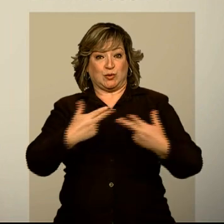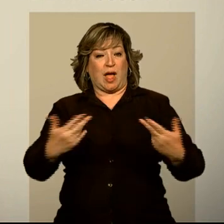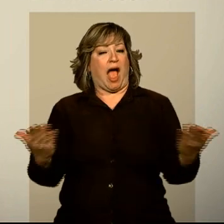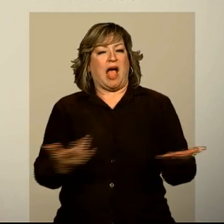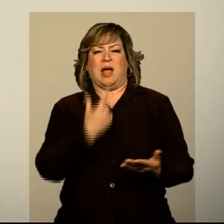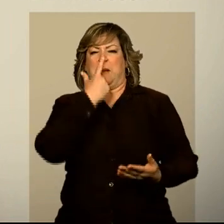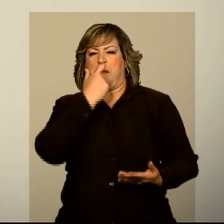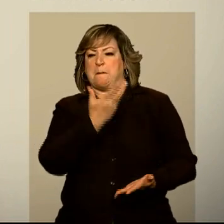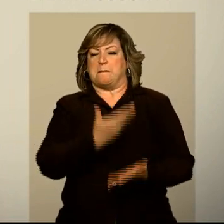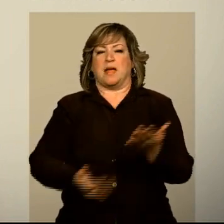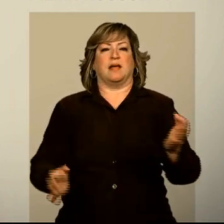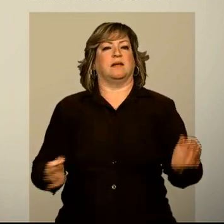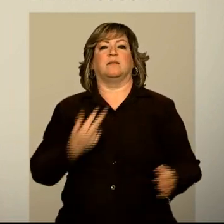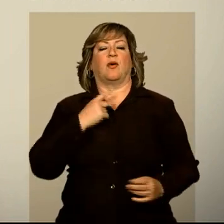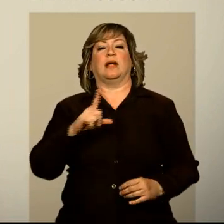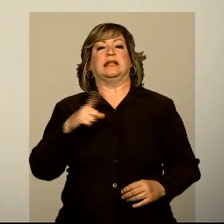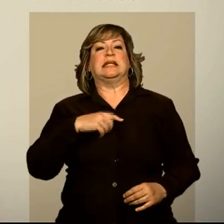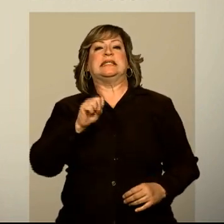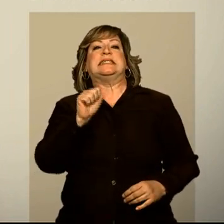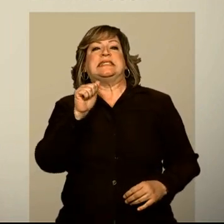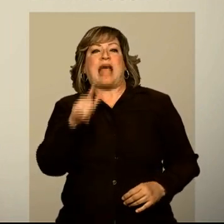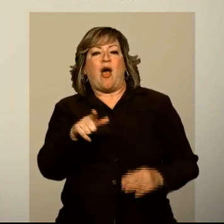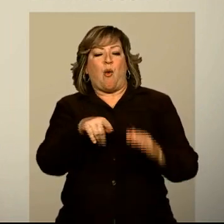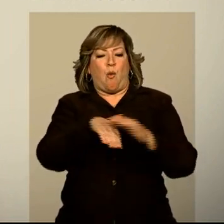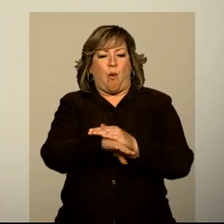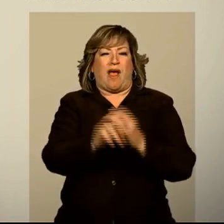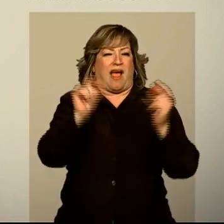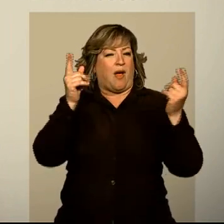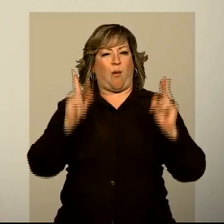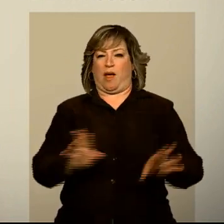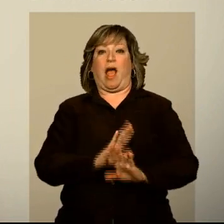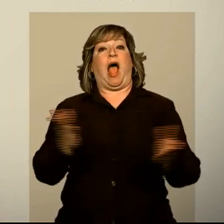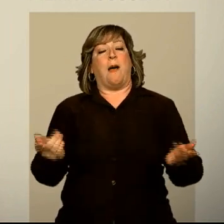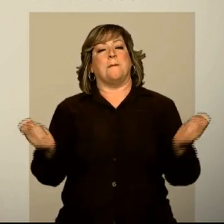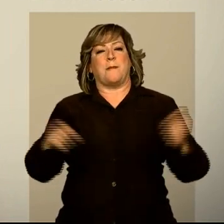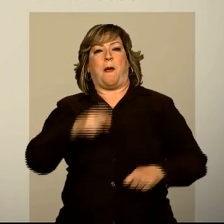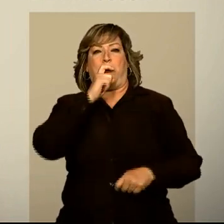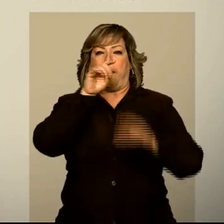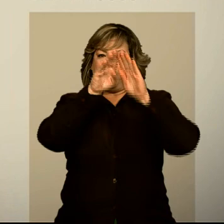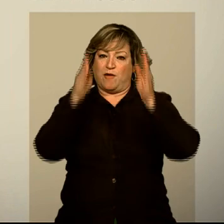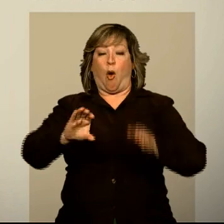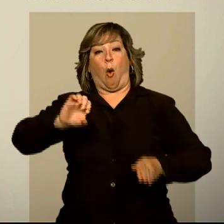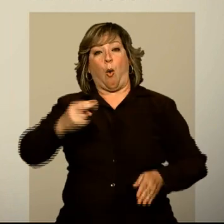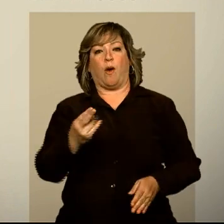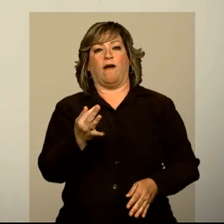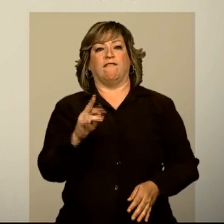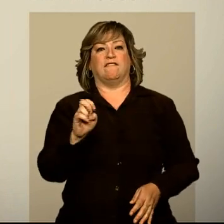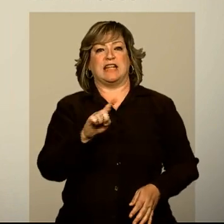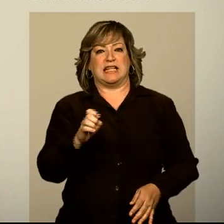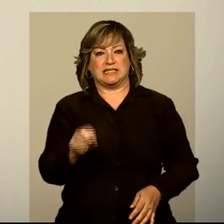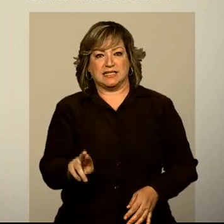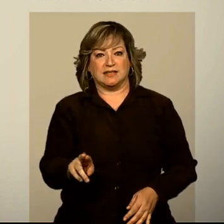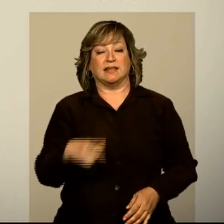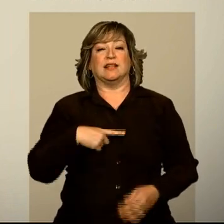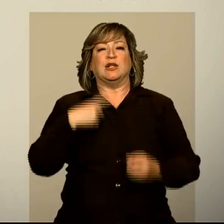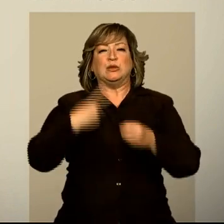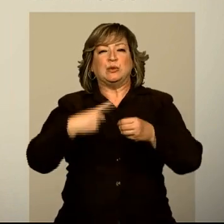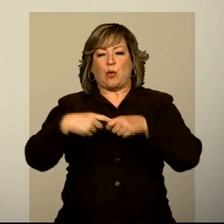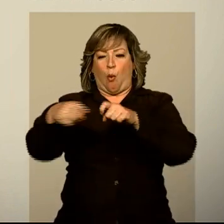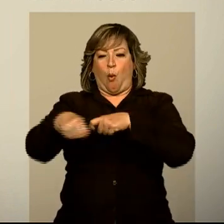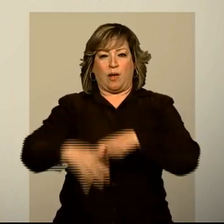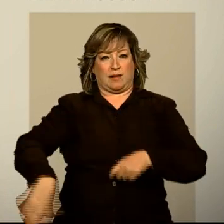não Oi mais seco conservado no sal pode-se ter uma geladeira ou freezer nas pequenas comunidades rurais